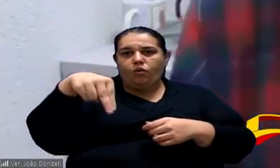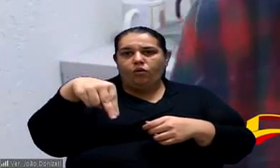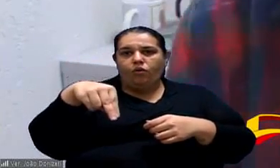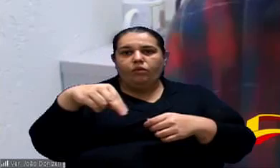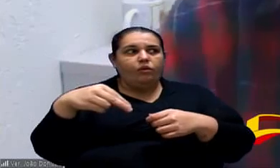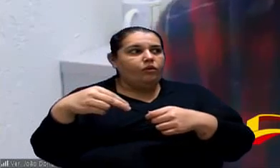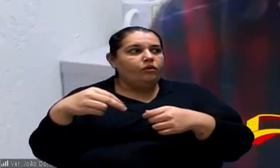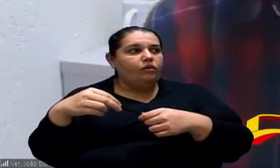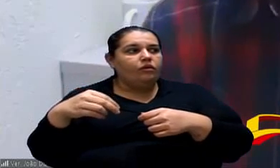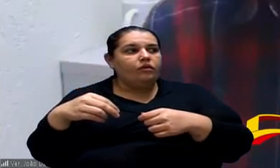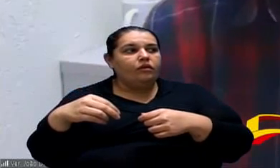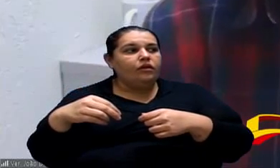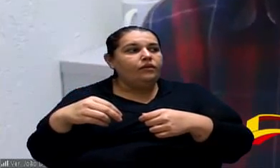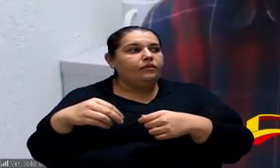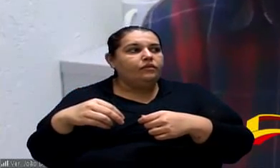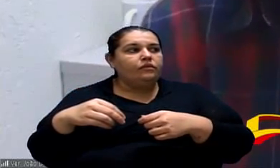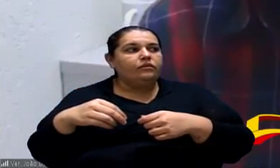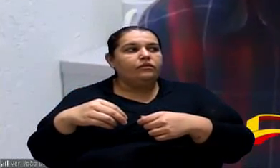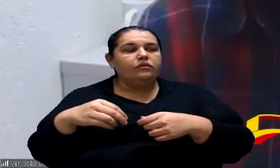que ter,